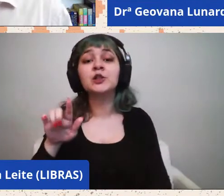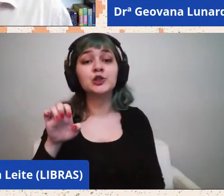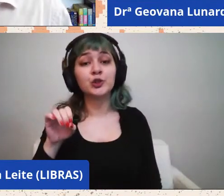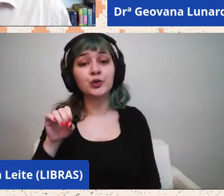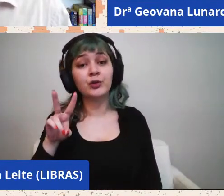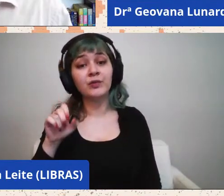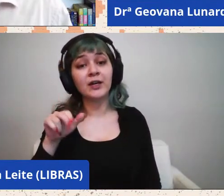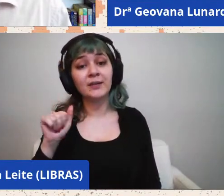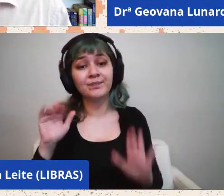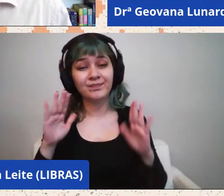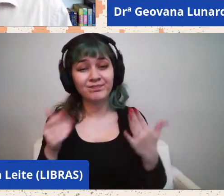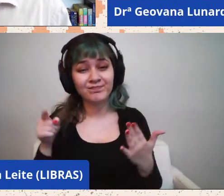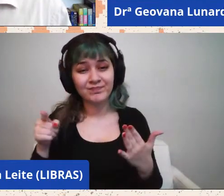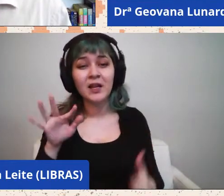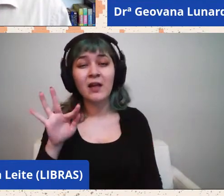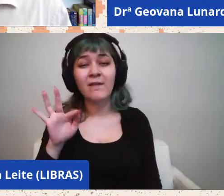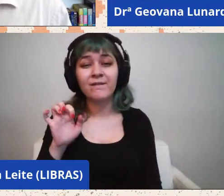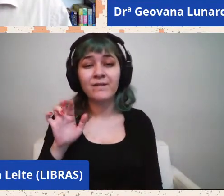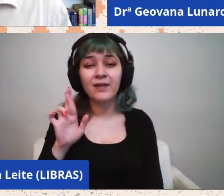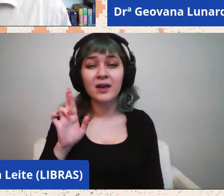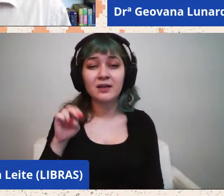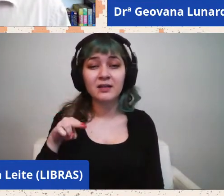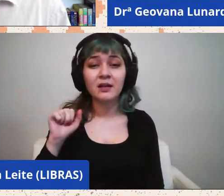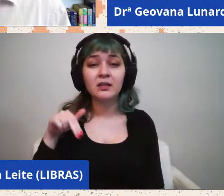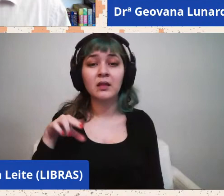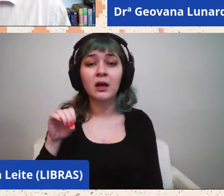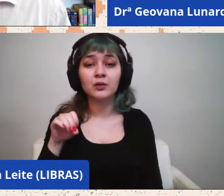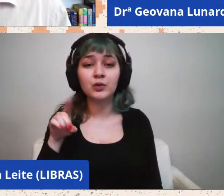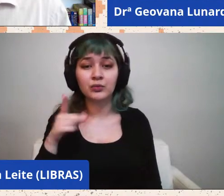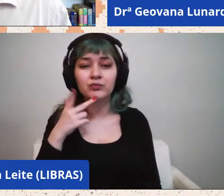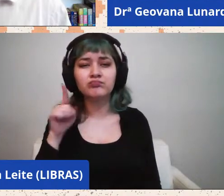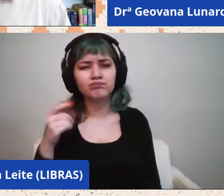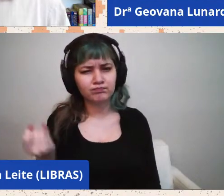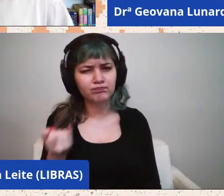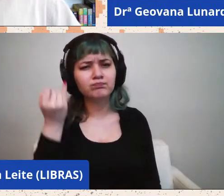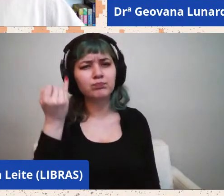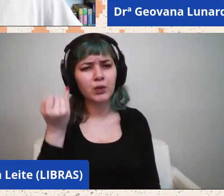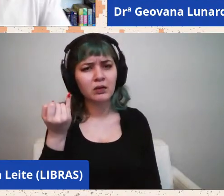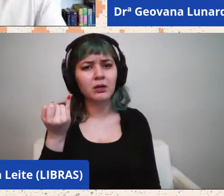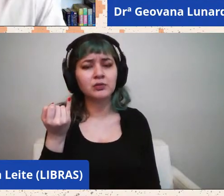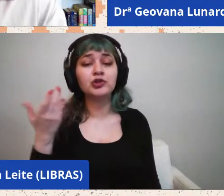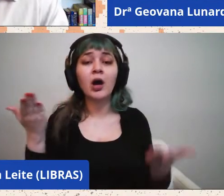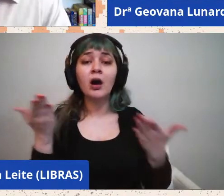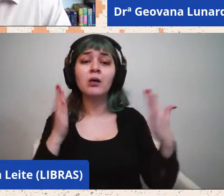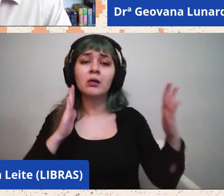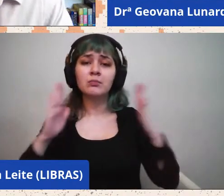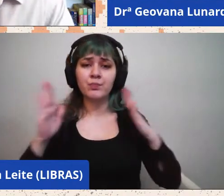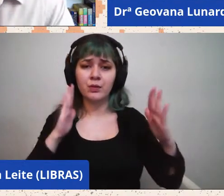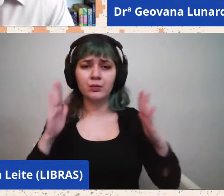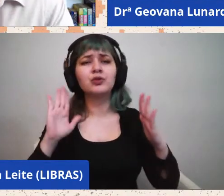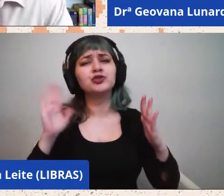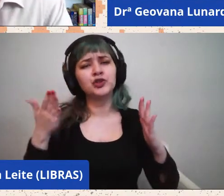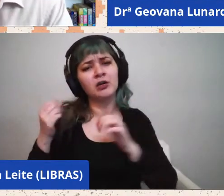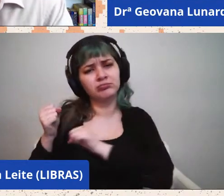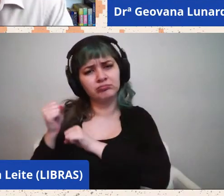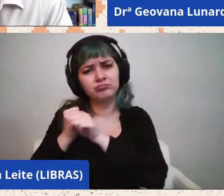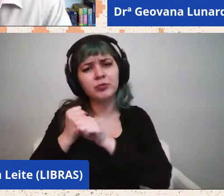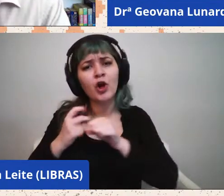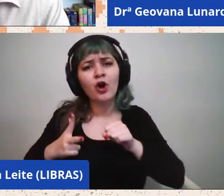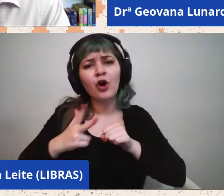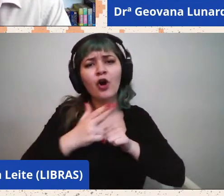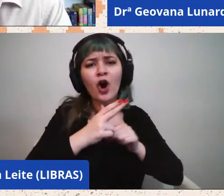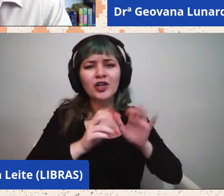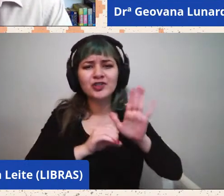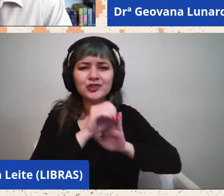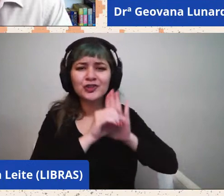essa questão que o Fernando coloca é muito importante. Nós estamos num período de, já alguns anos, de cortes